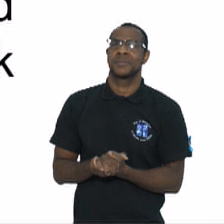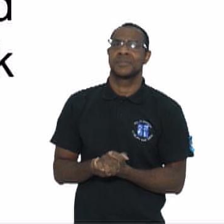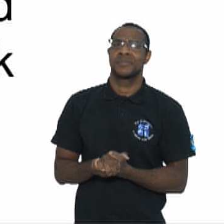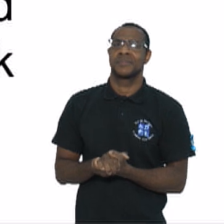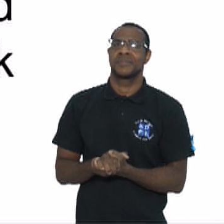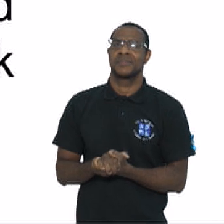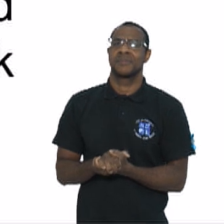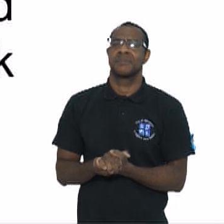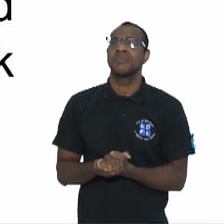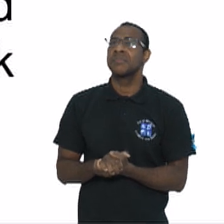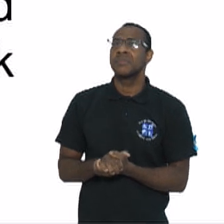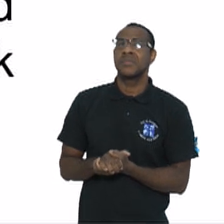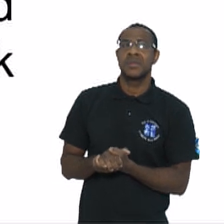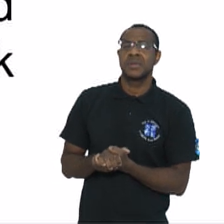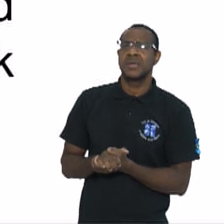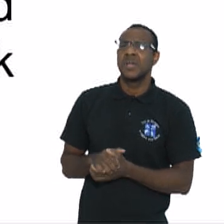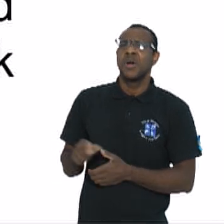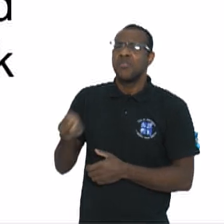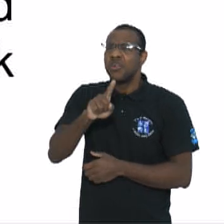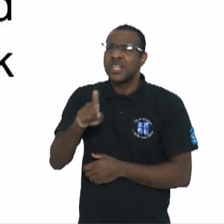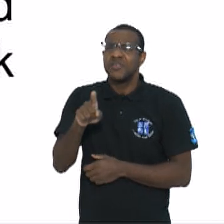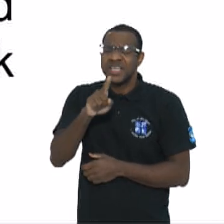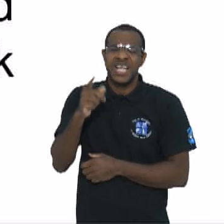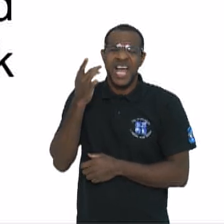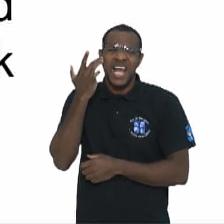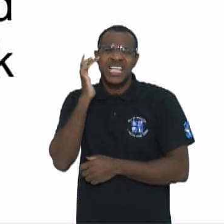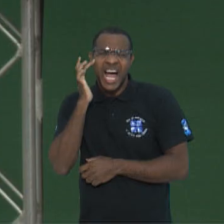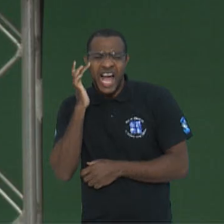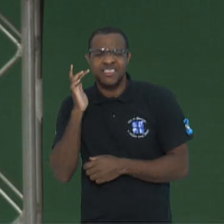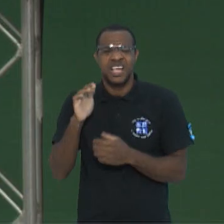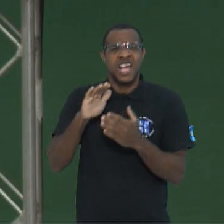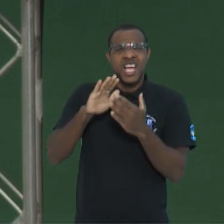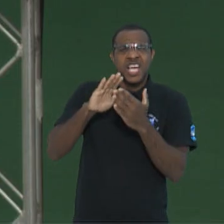exhibition? Você acha que a sua escola poderia